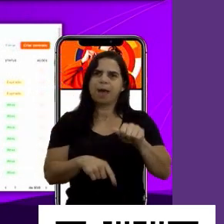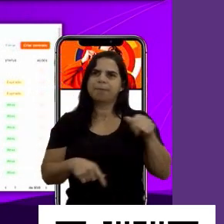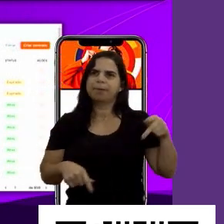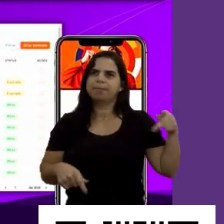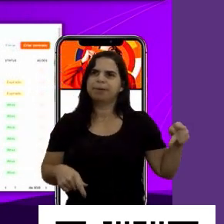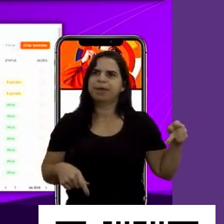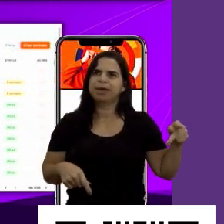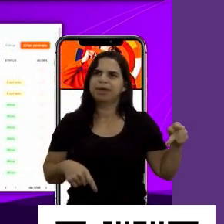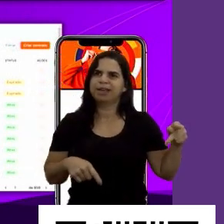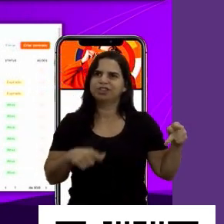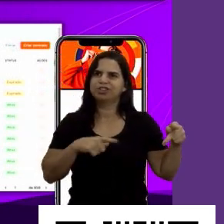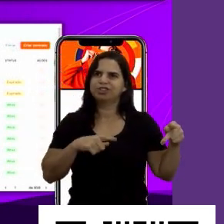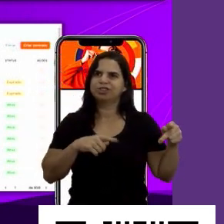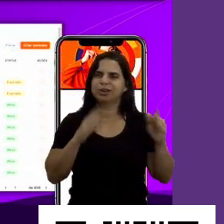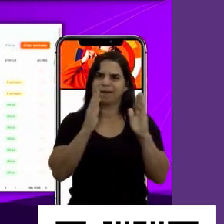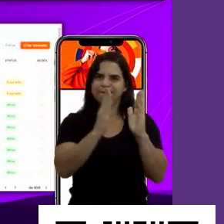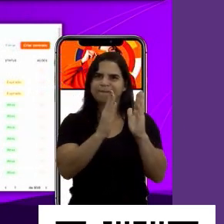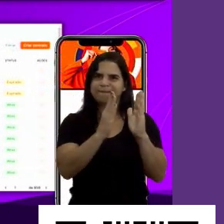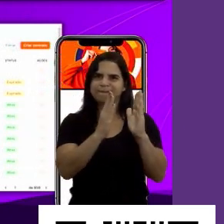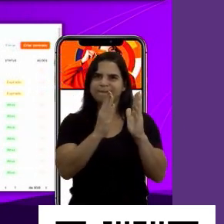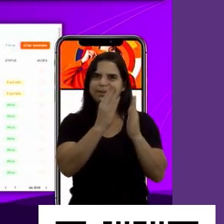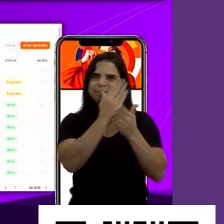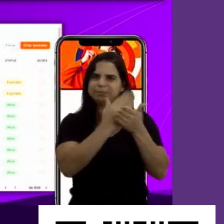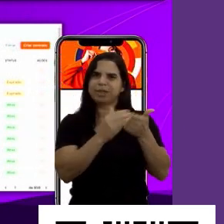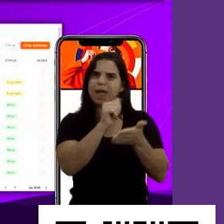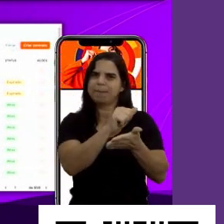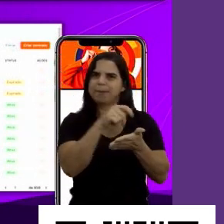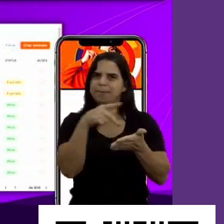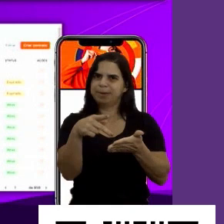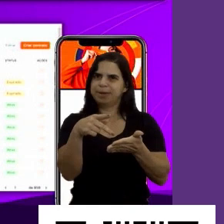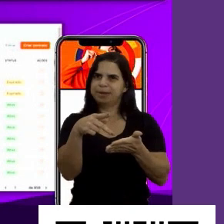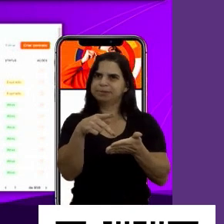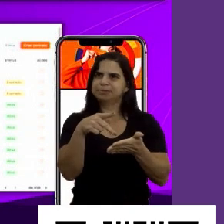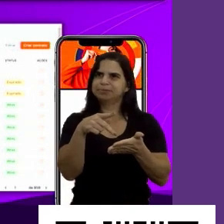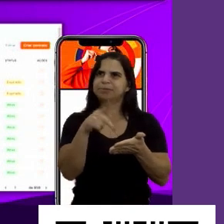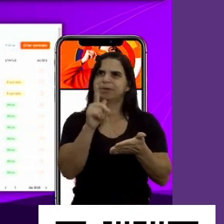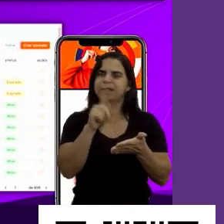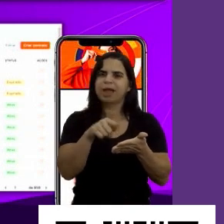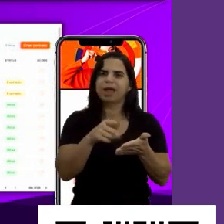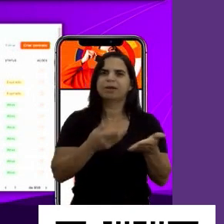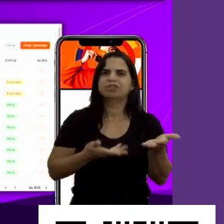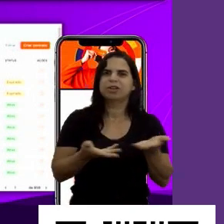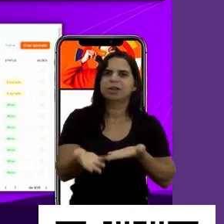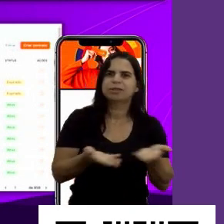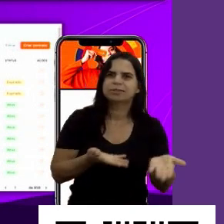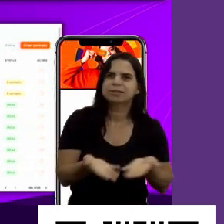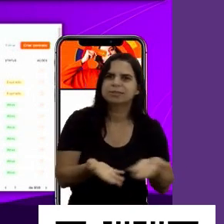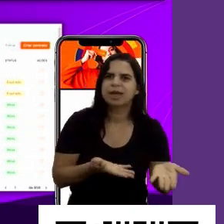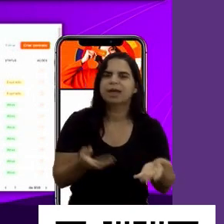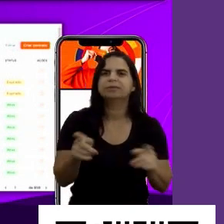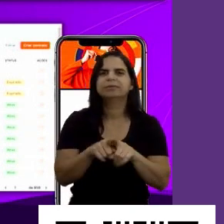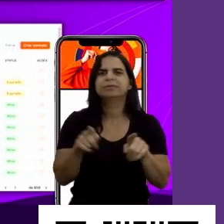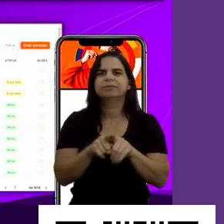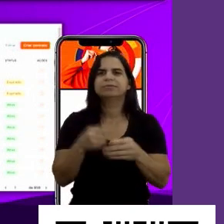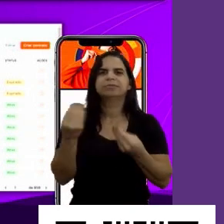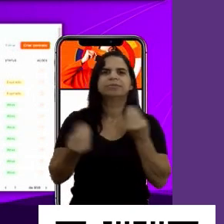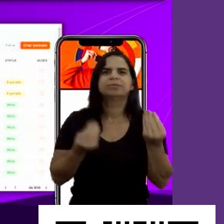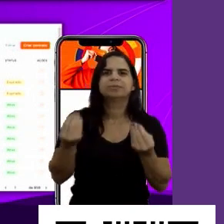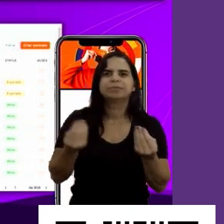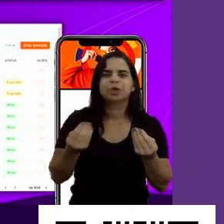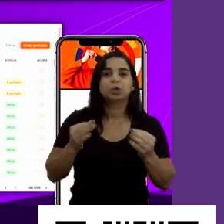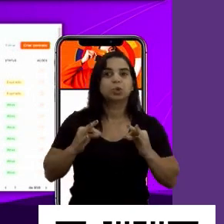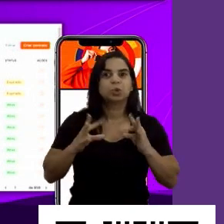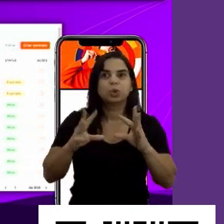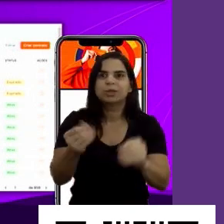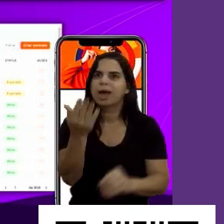chamado ali no meio ele é um aplicativo para gerenciar e identificar toda a